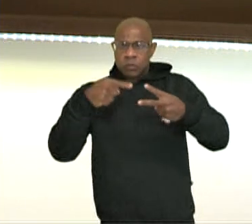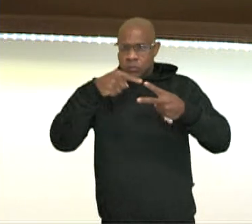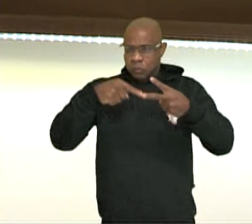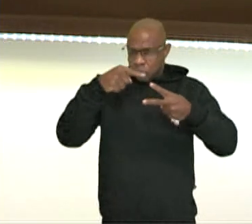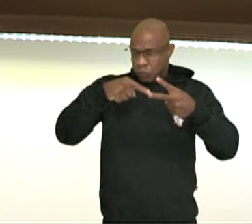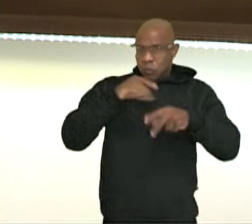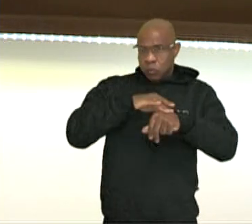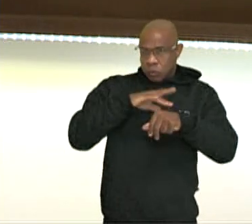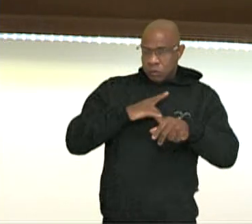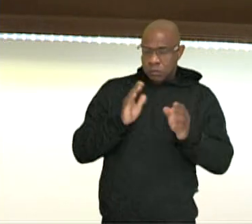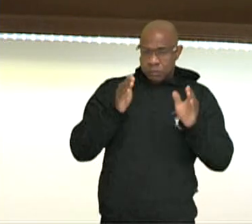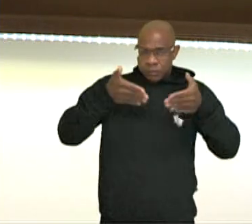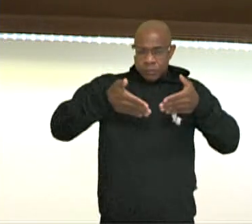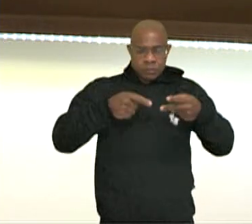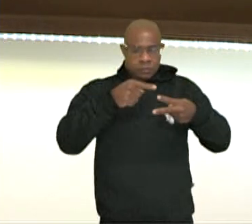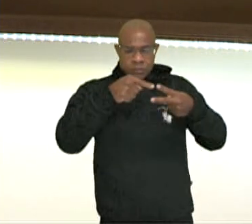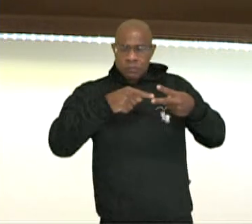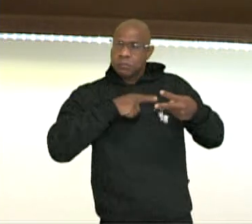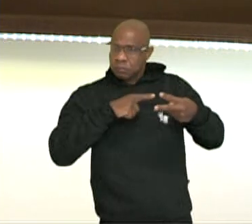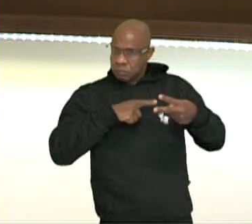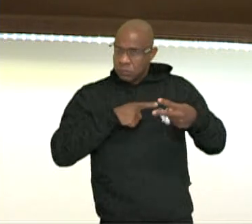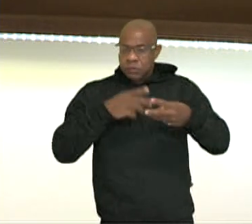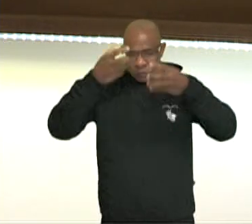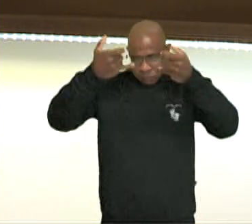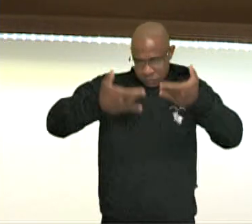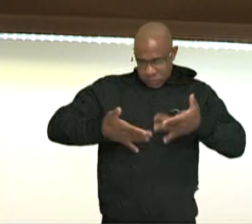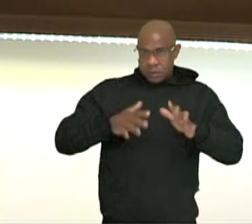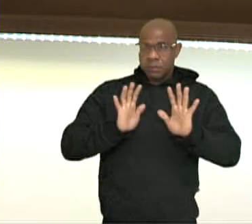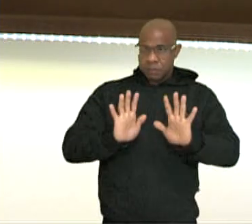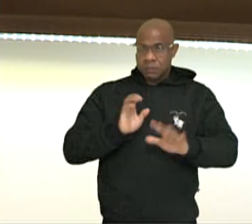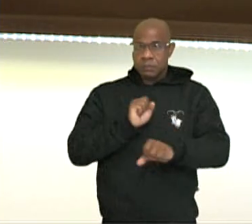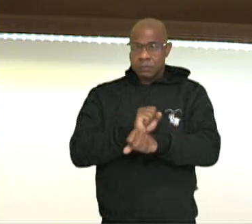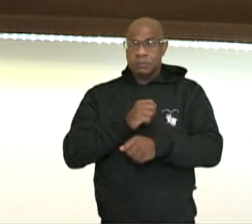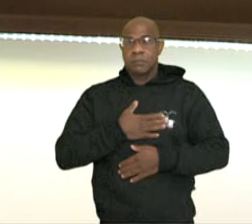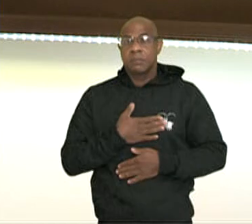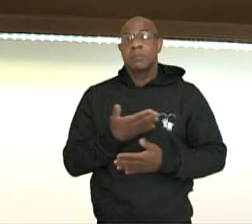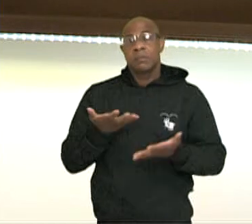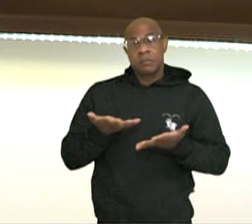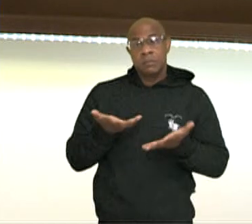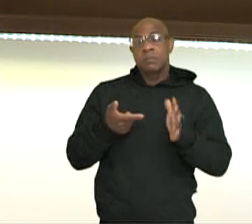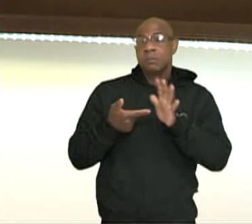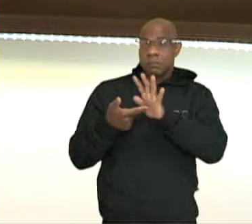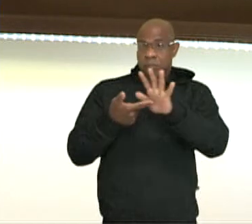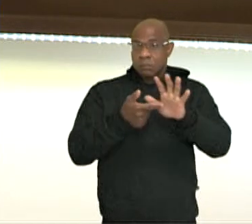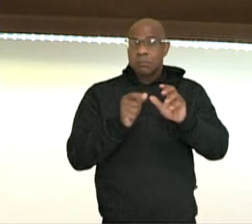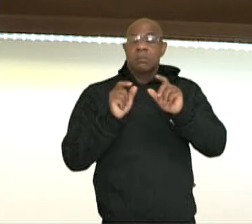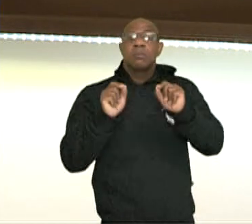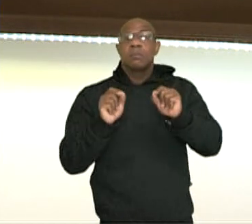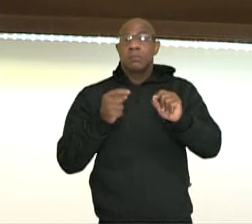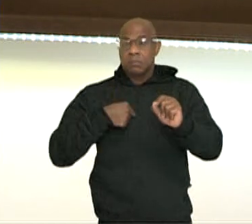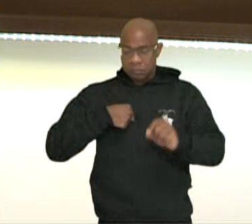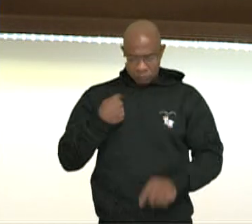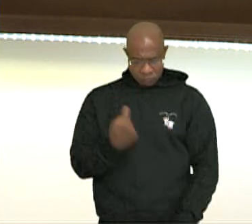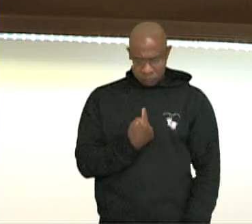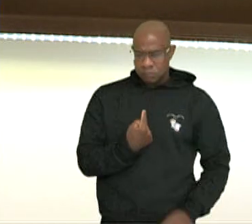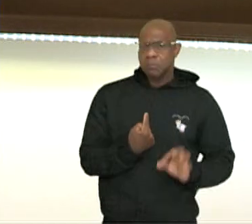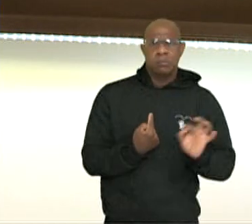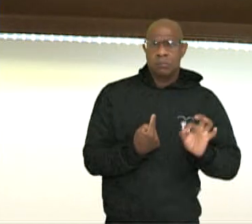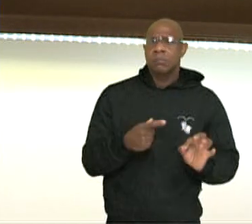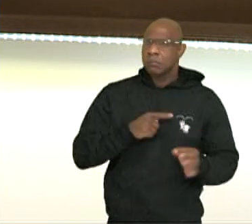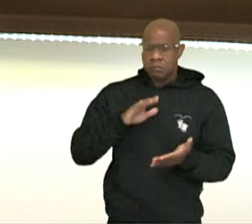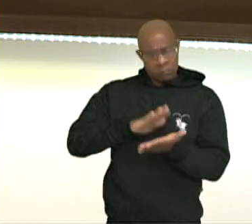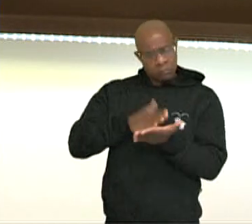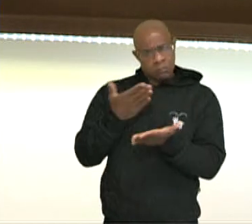específicas, a ascaridíase e a ancilostomíase. E eu quero contar para você que nós não estamos sozinhos, nosso